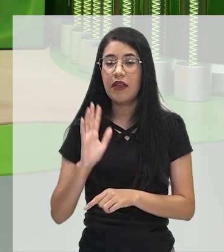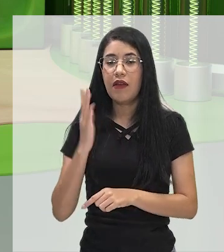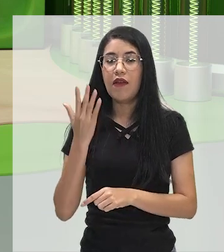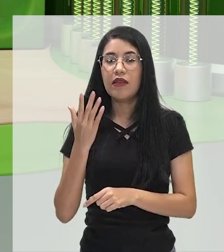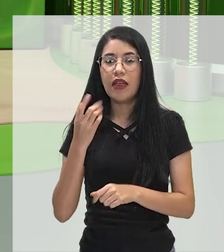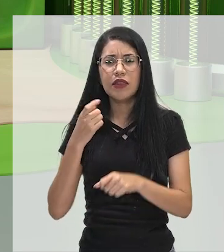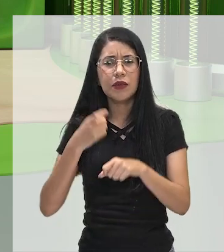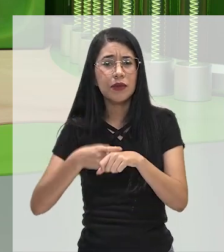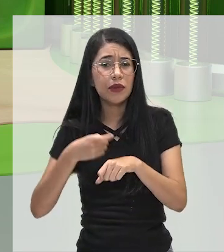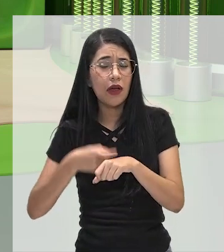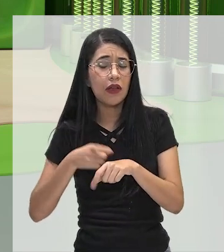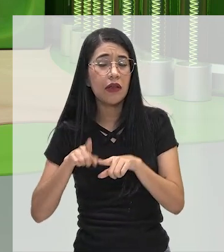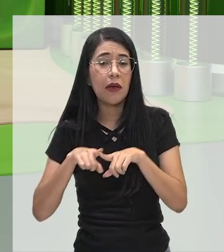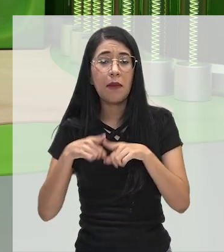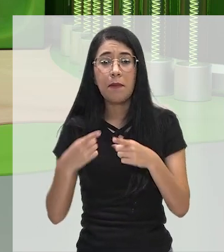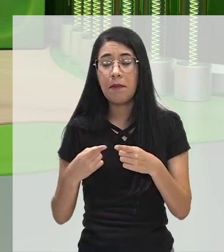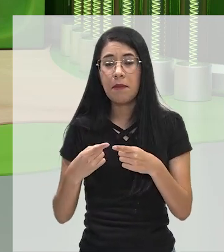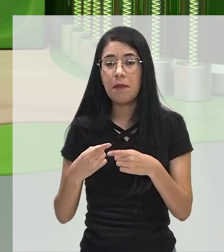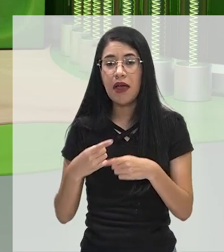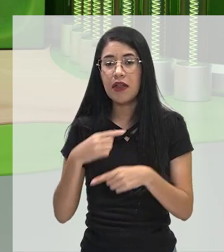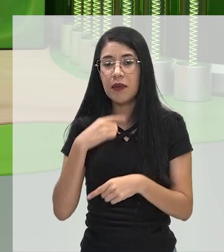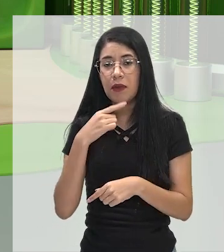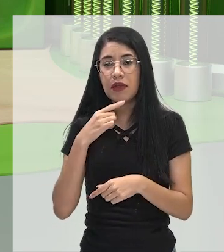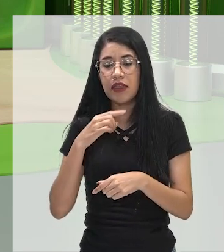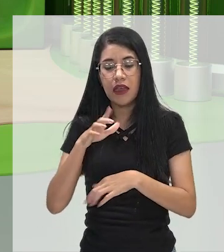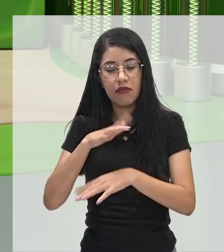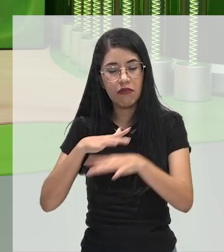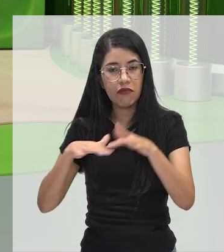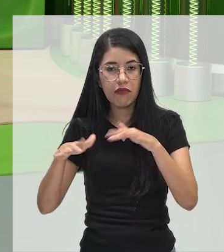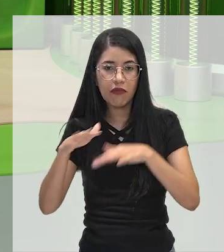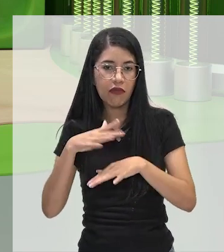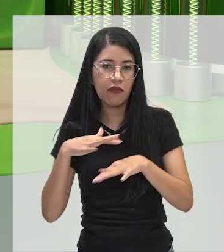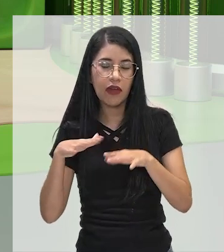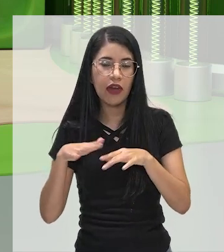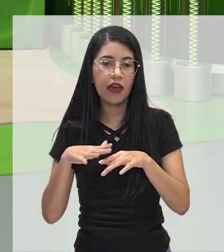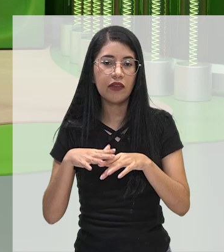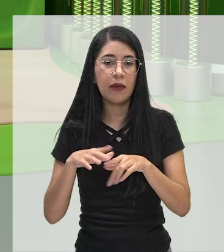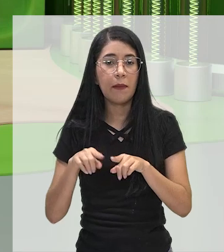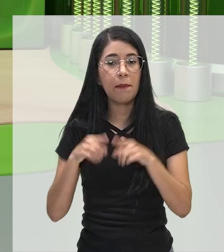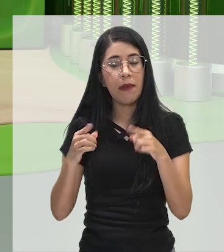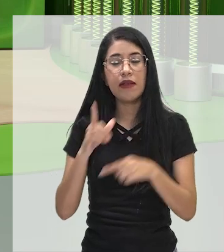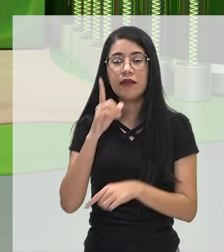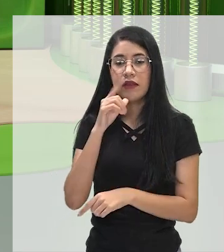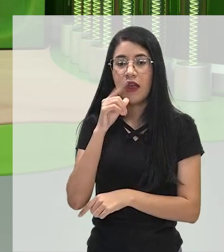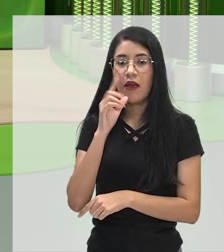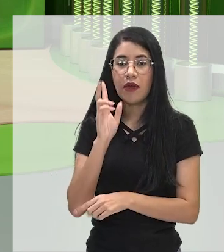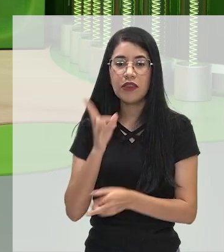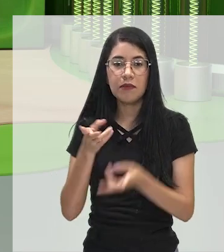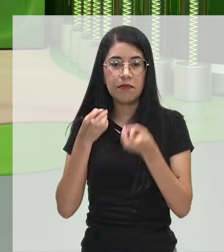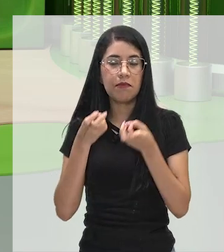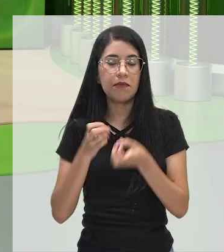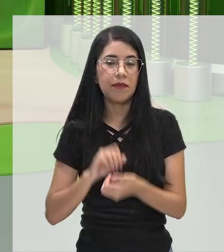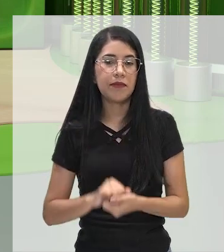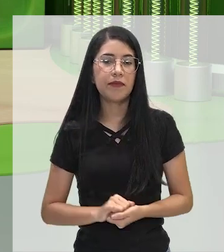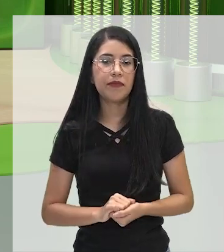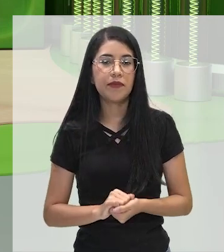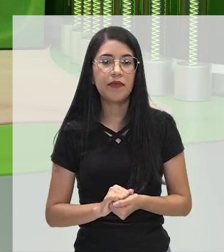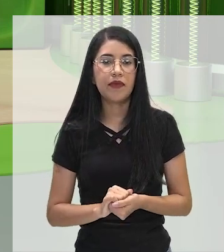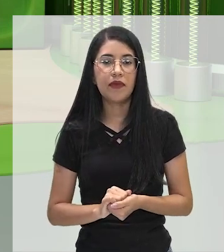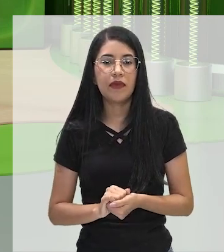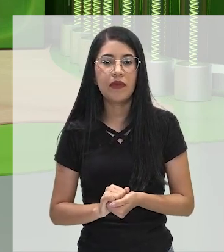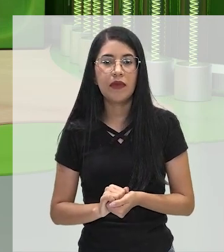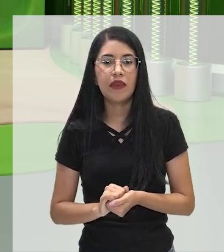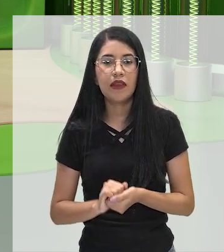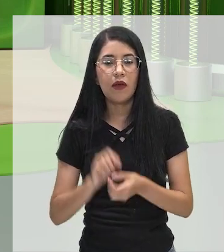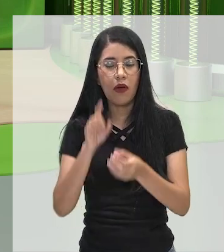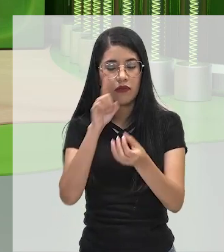sólida da Terra, só que é sólido, ele não é fluido, ele não vai ter uma movimentação. No caso da água, a gente vai observar assim. Então, olha lá, a Lua nova está